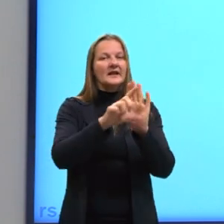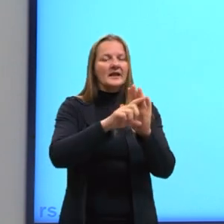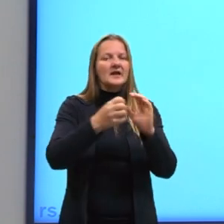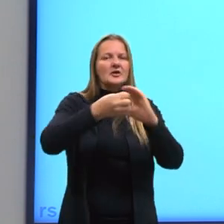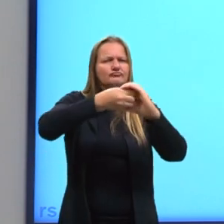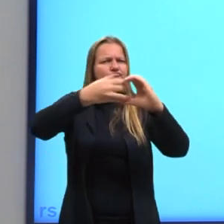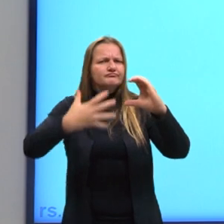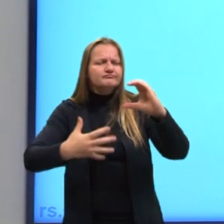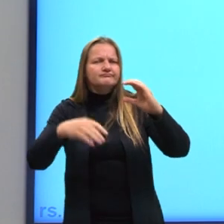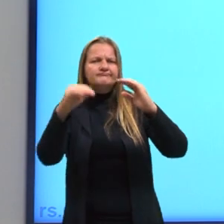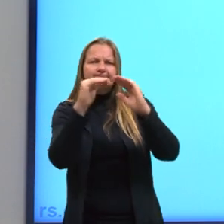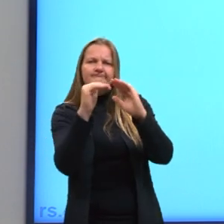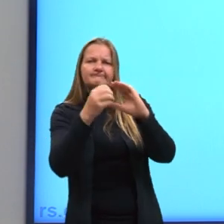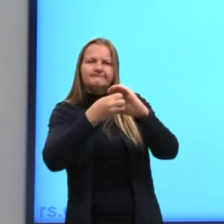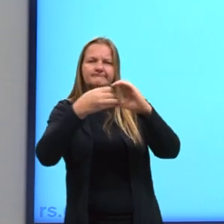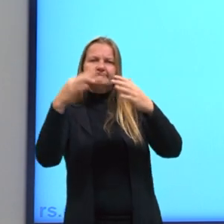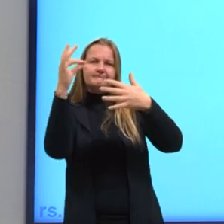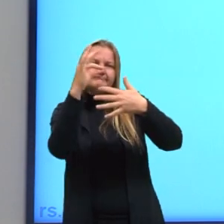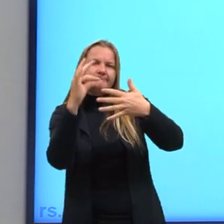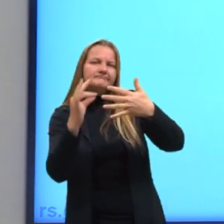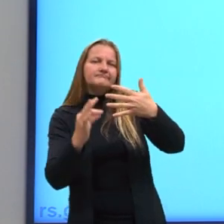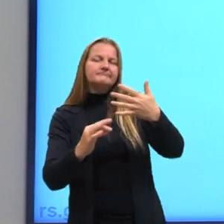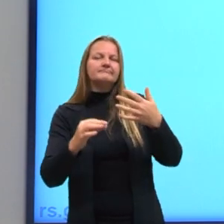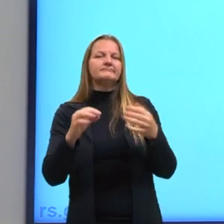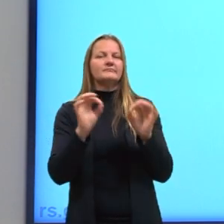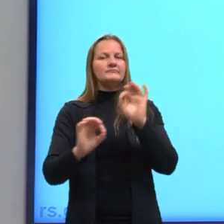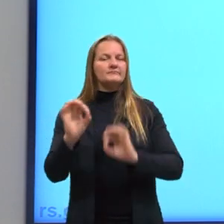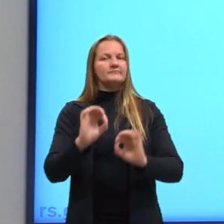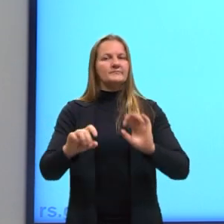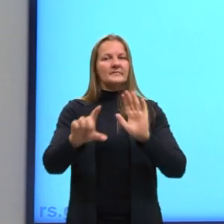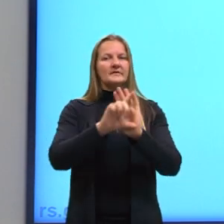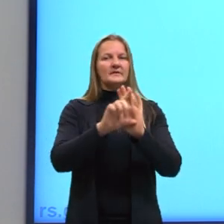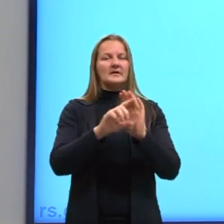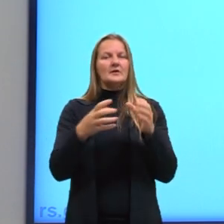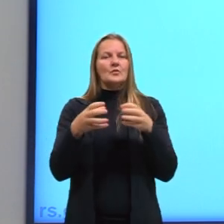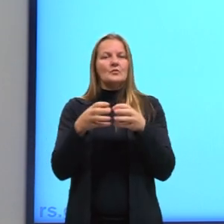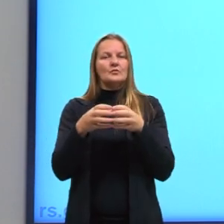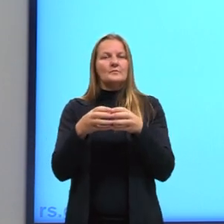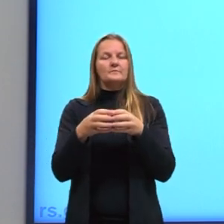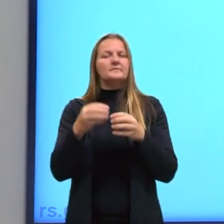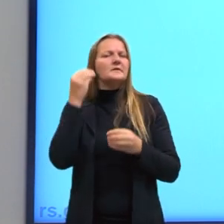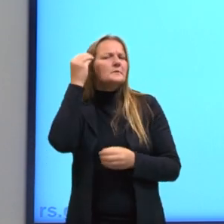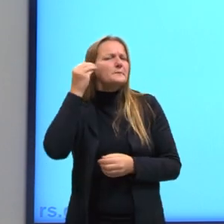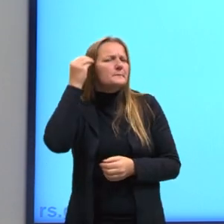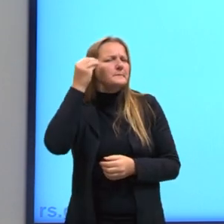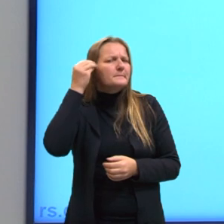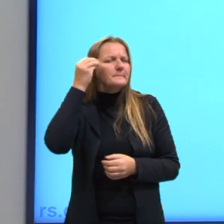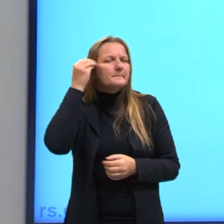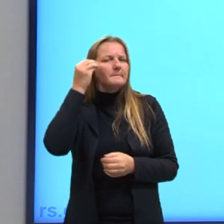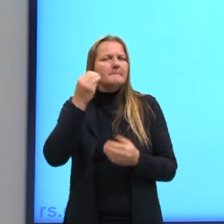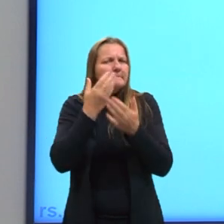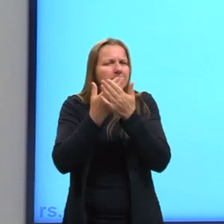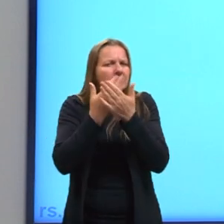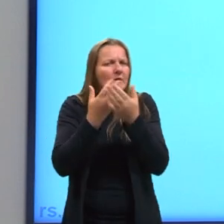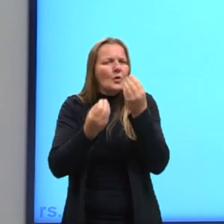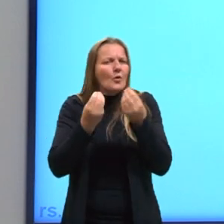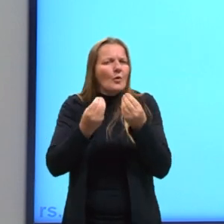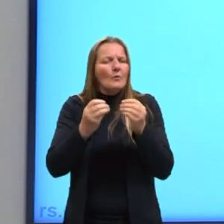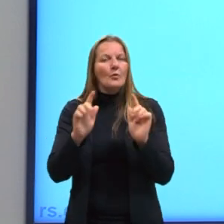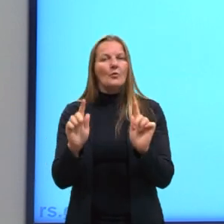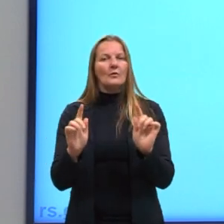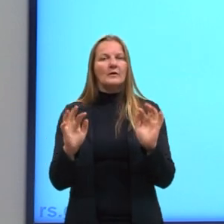classificar eles conforme esse comportamento essas leis é um conjunto de leis experimentais que estudam o